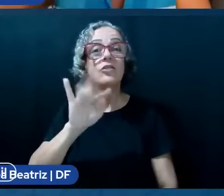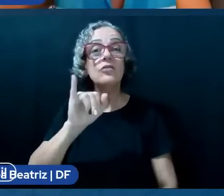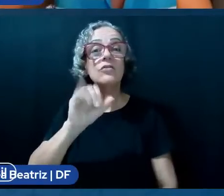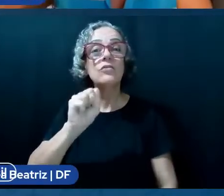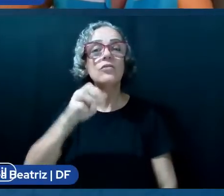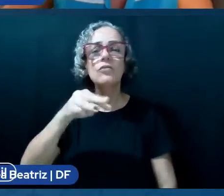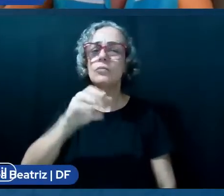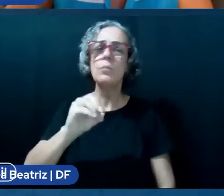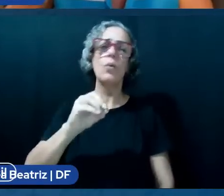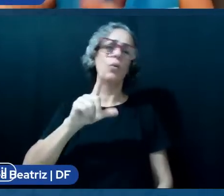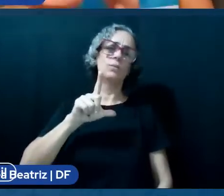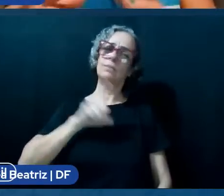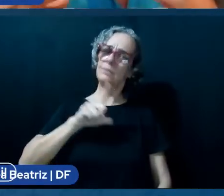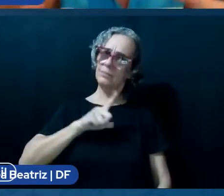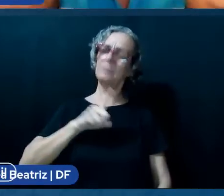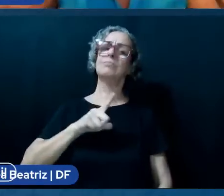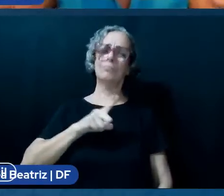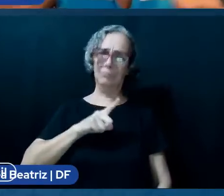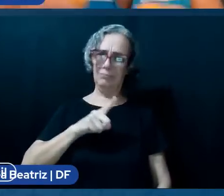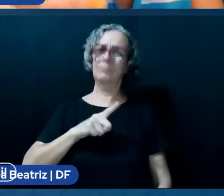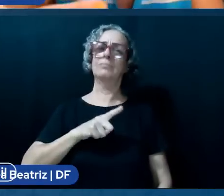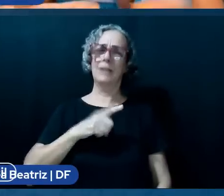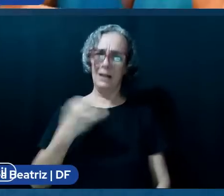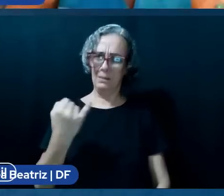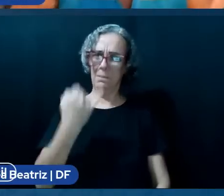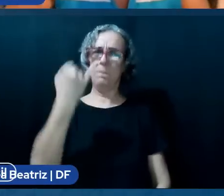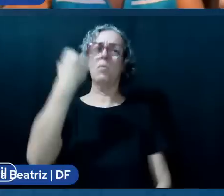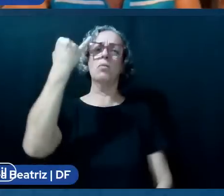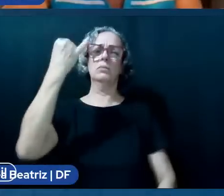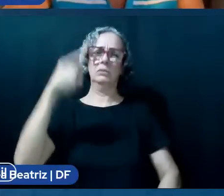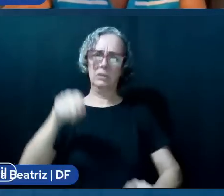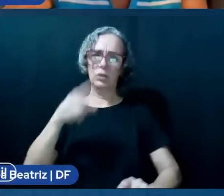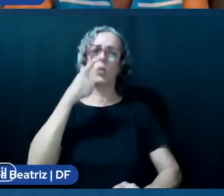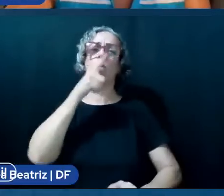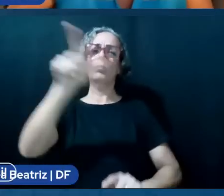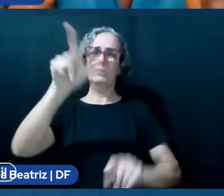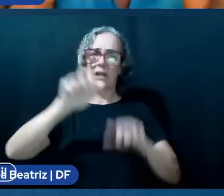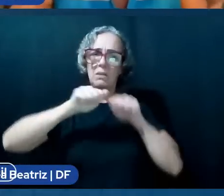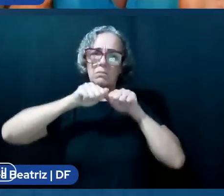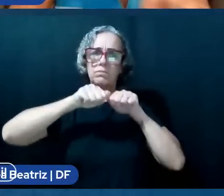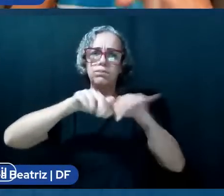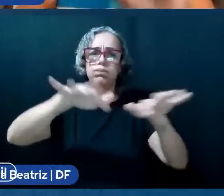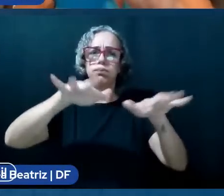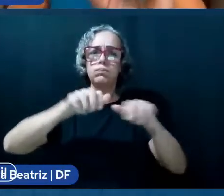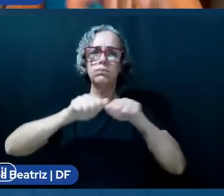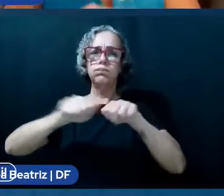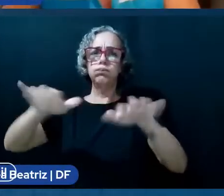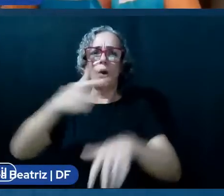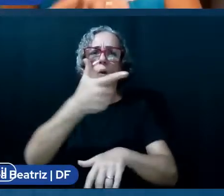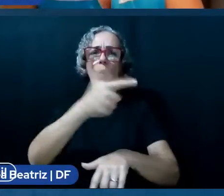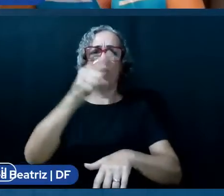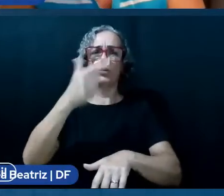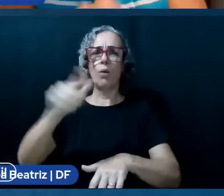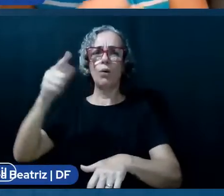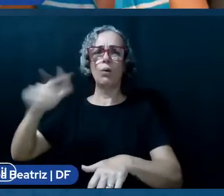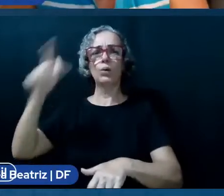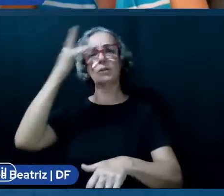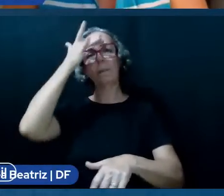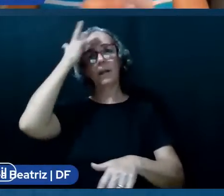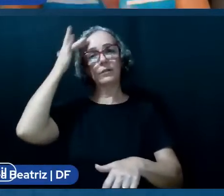de se contagiar várias pessoas neste fenômeno. E que eles vão explicar que é um efeito